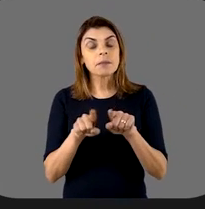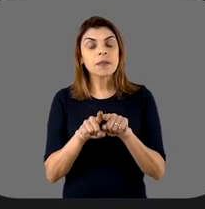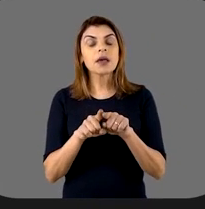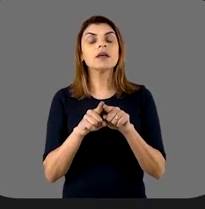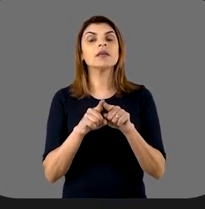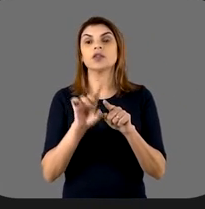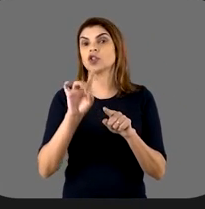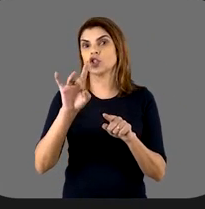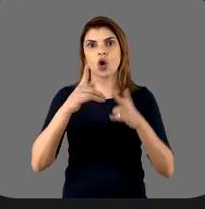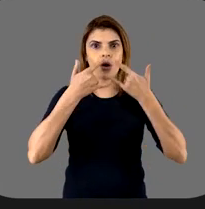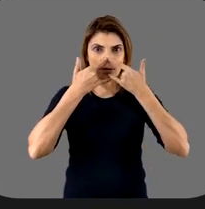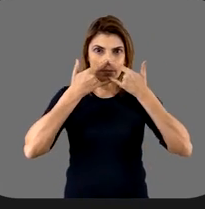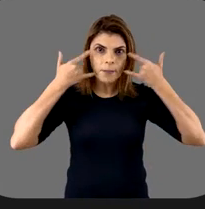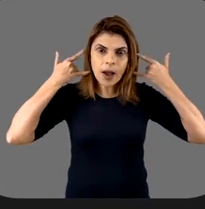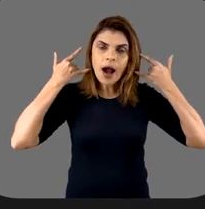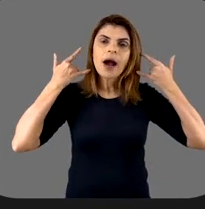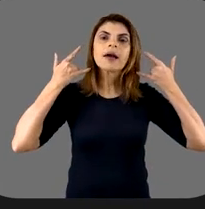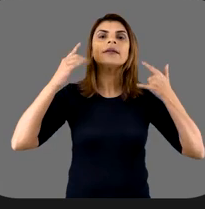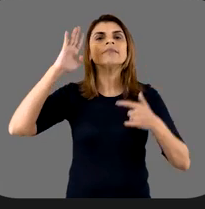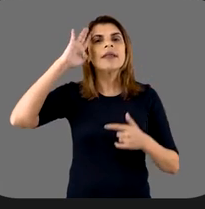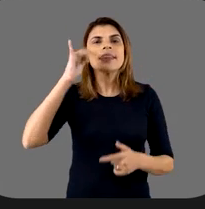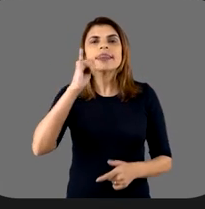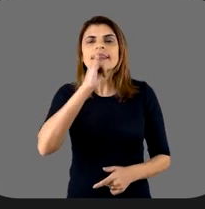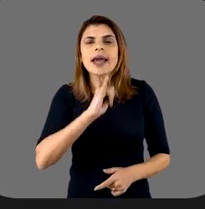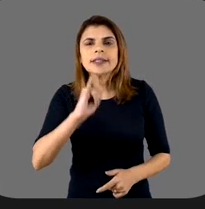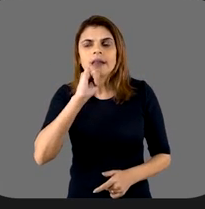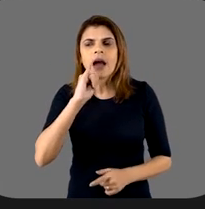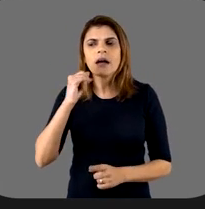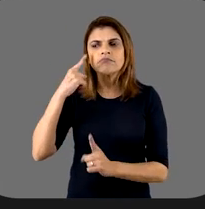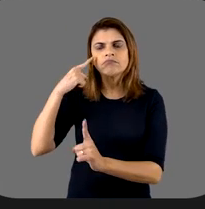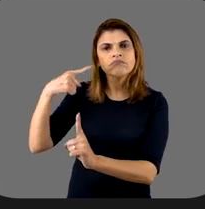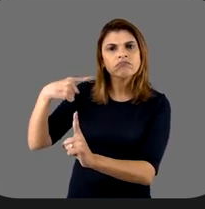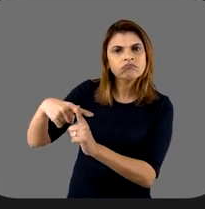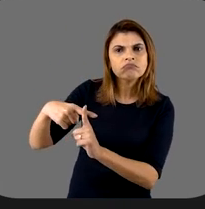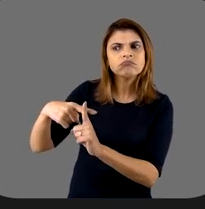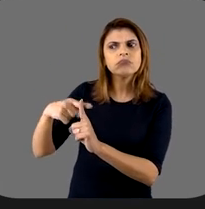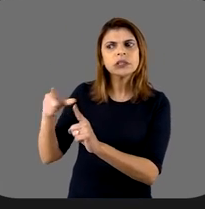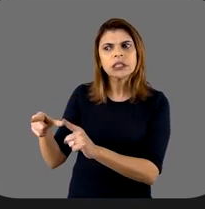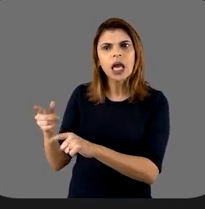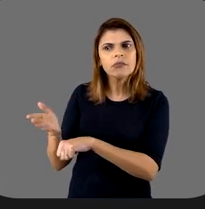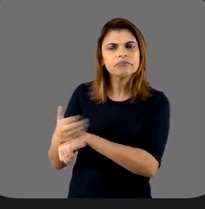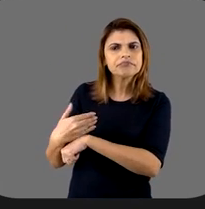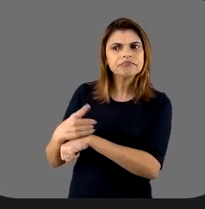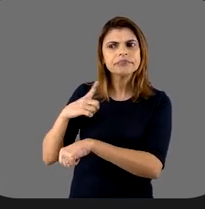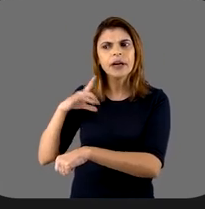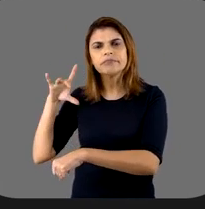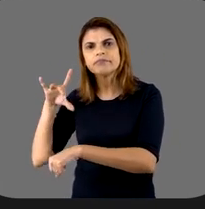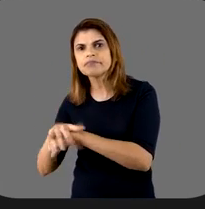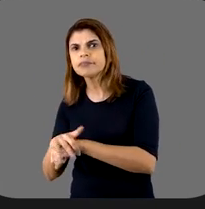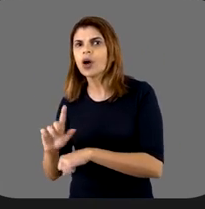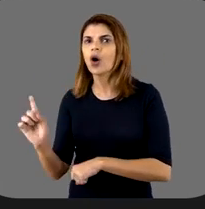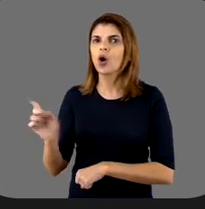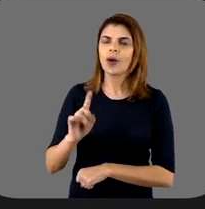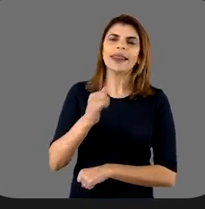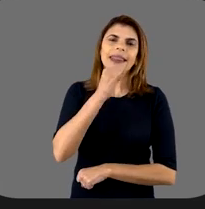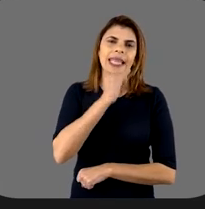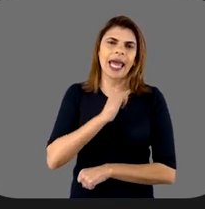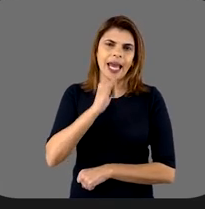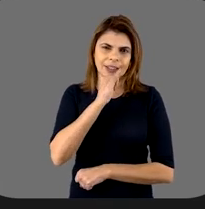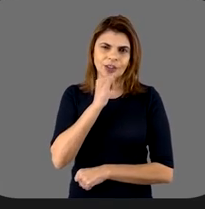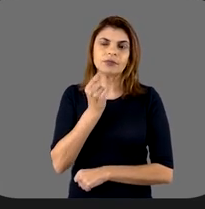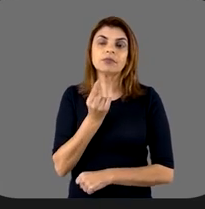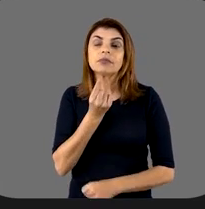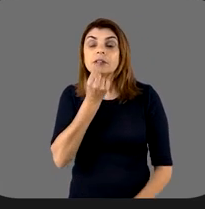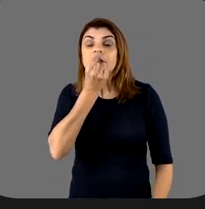né, é a capacidade de você testar e identificar indivíduos precocemente infectados, né? Essa é outra questão que a gente